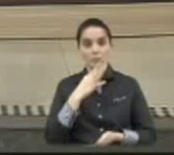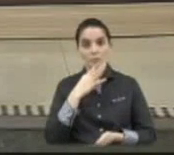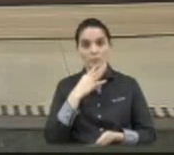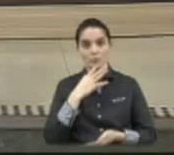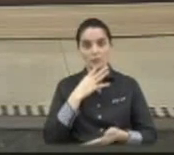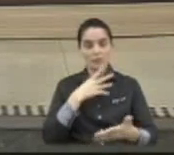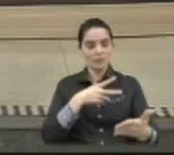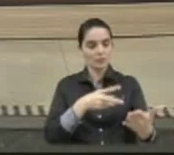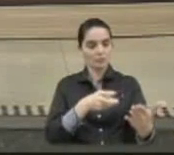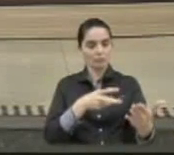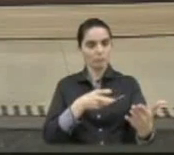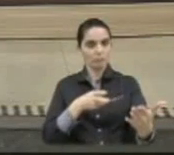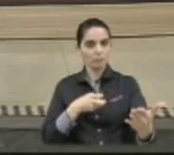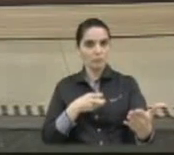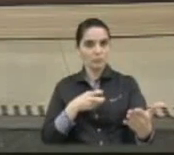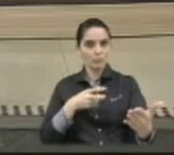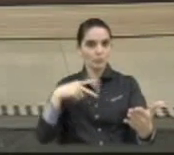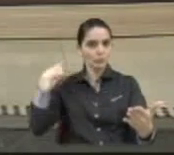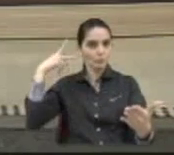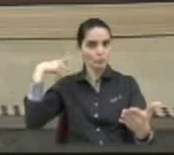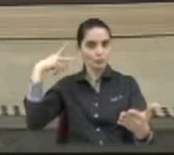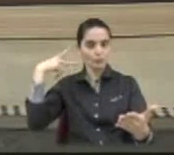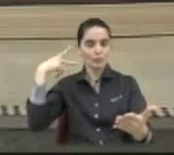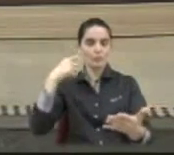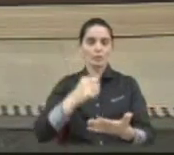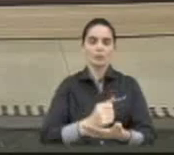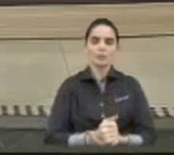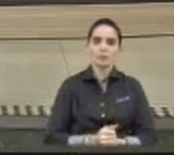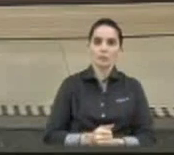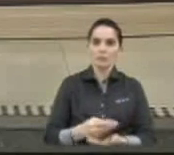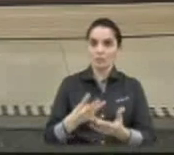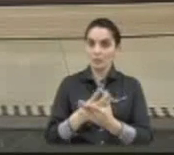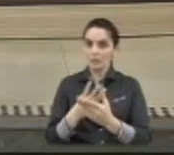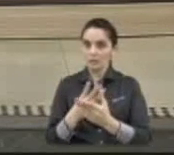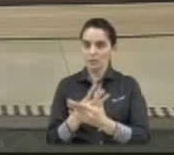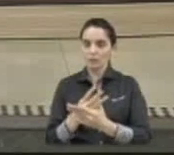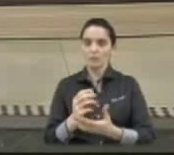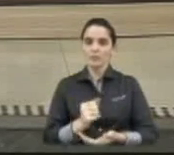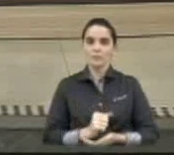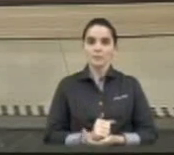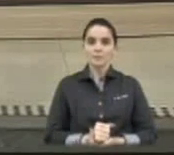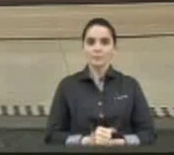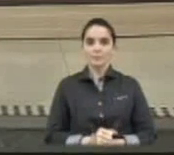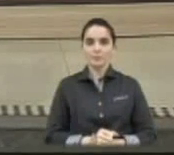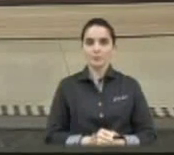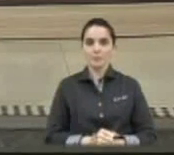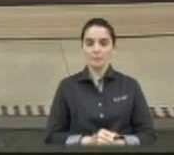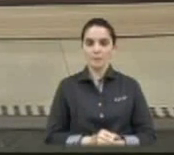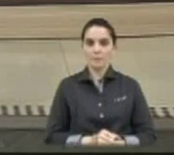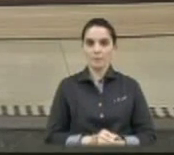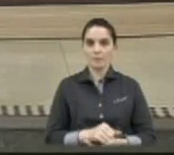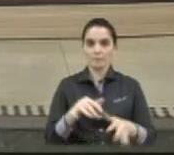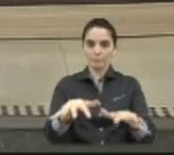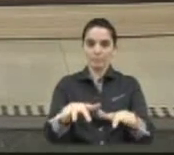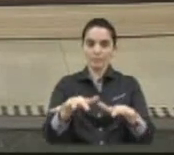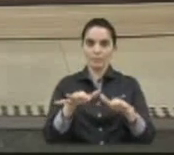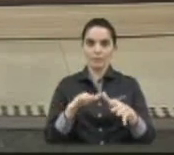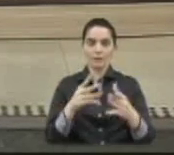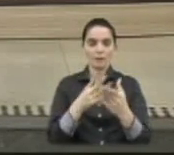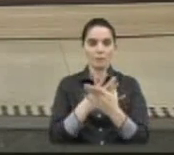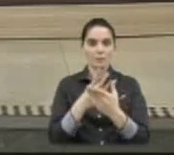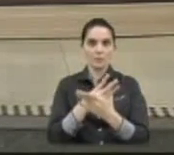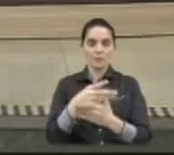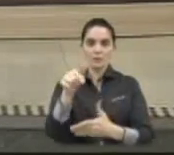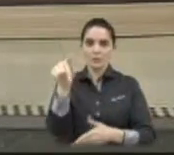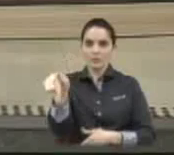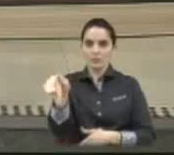conhecido e analisado pelos demais excelentíssimos senhores vereadores dessa excelsa Câmara Municipal de Limeira. Plenário vereador Vitório Bortolã, 7